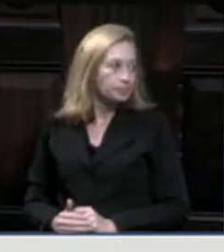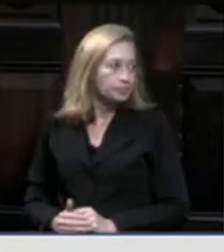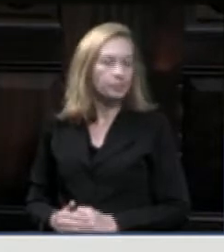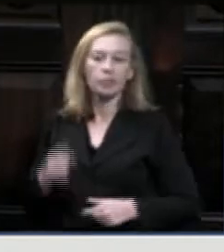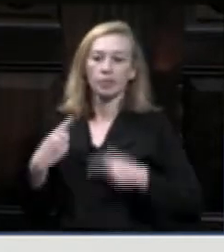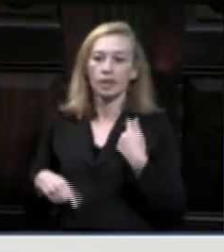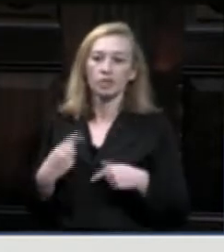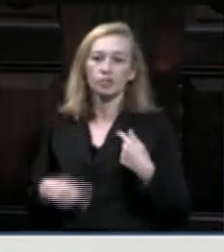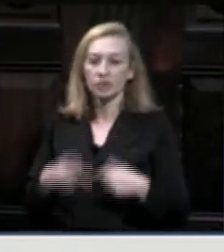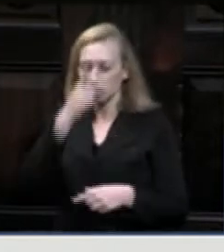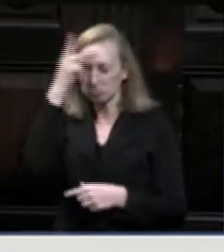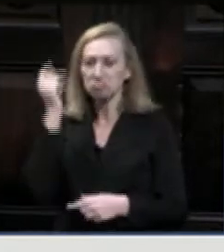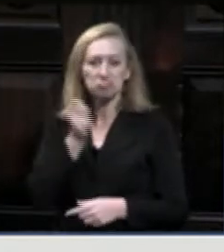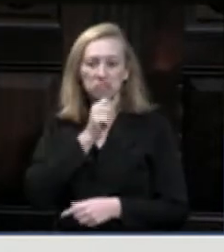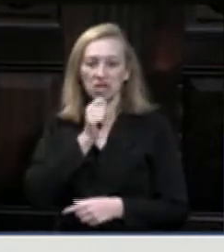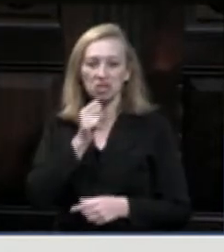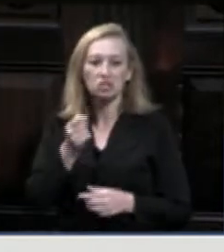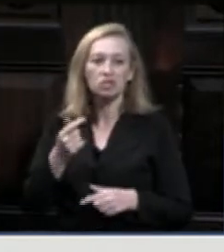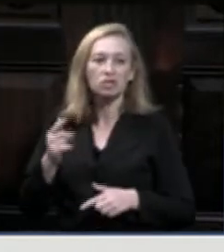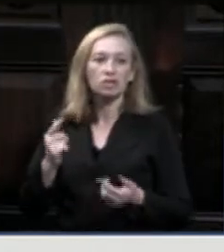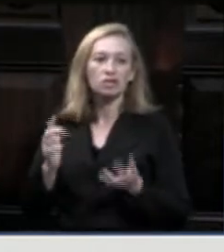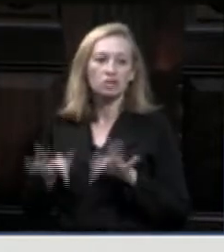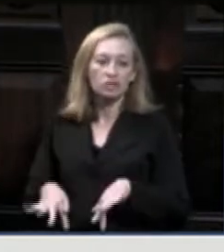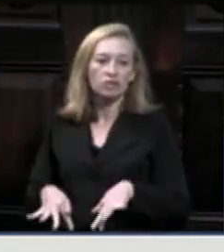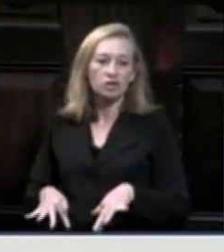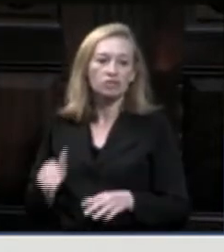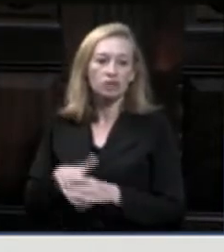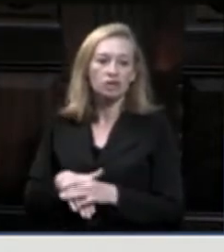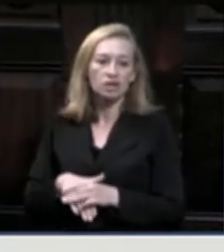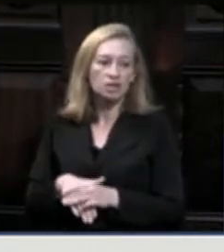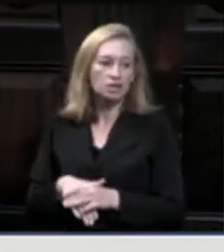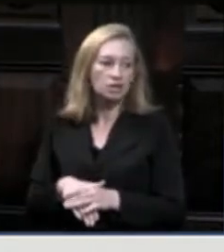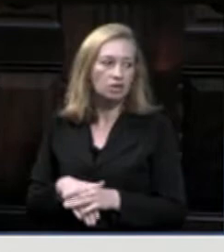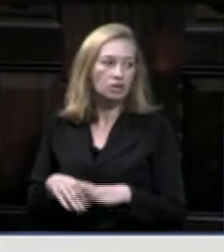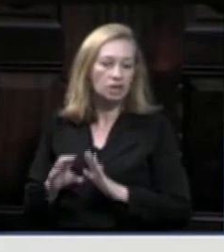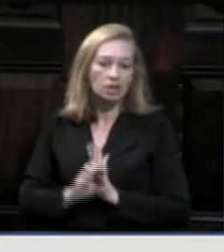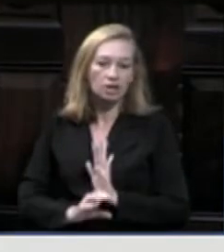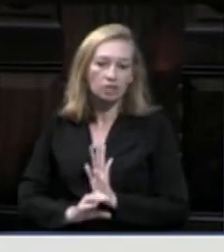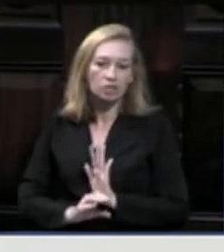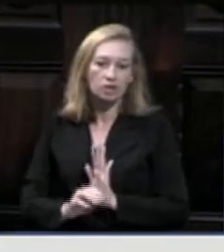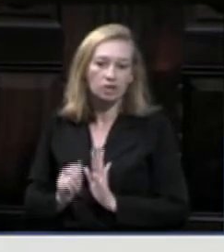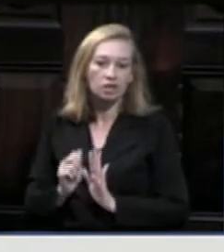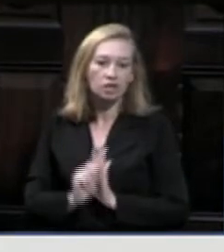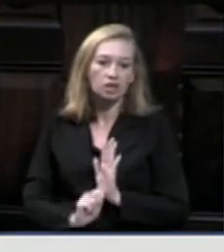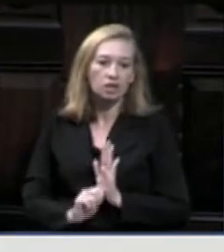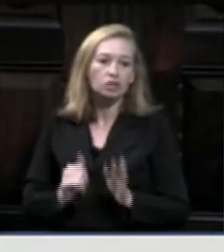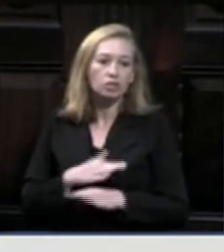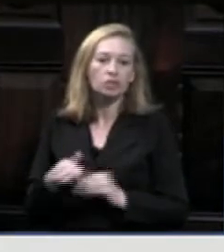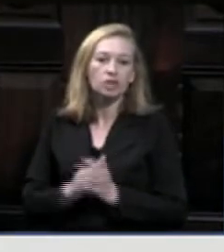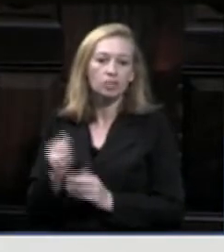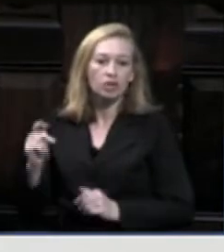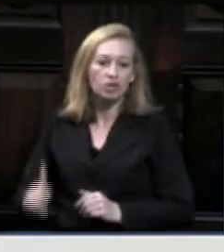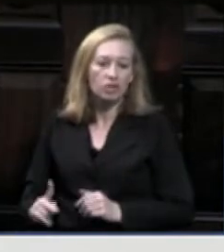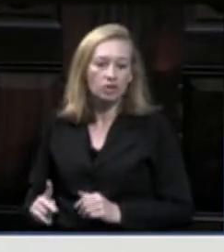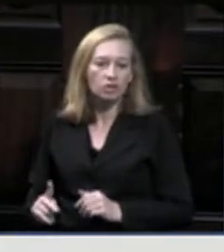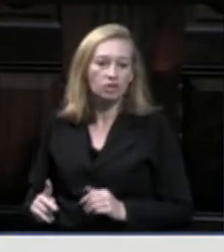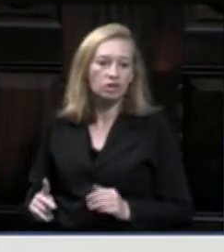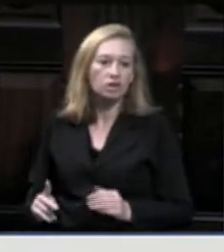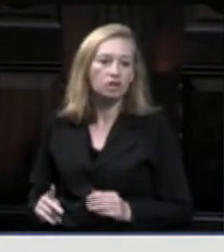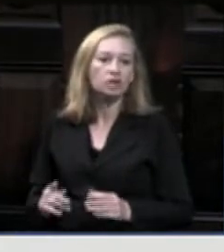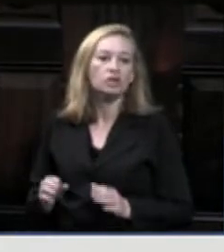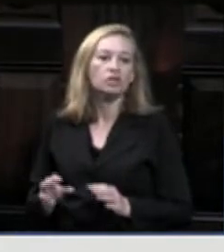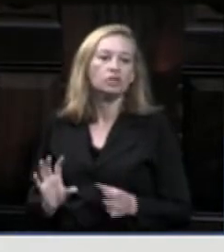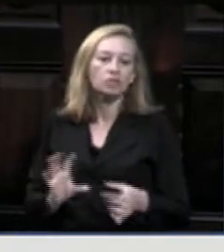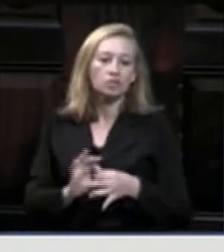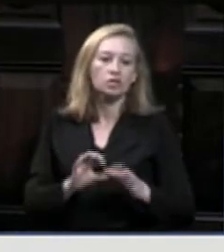Em discussão, não havendo que queira discutir, encerra a discussão. Em votação, a emenda de redação. Os senhores que aprovam, permaneçam como estão, aprovado. Em votação, projeto assim